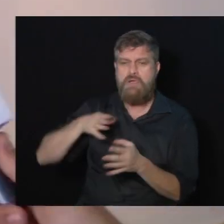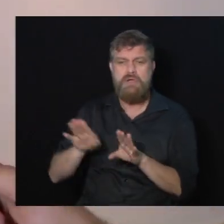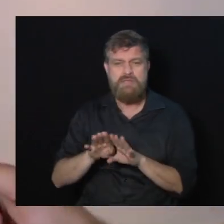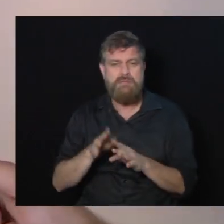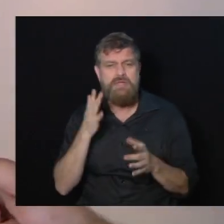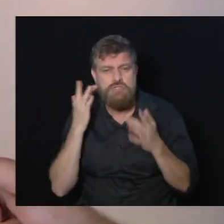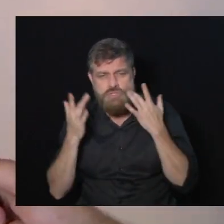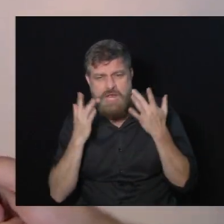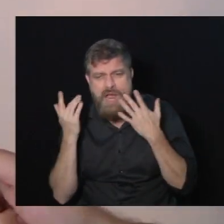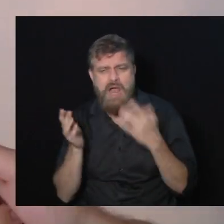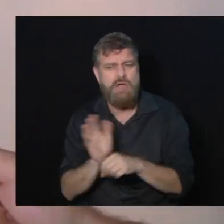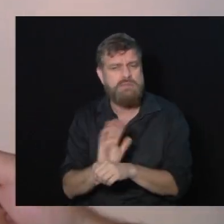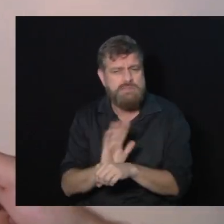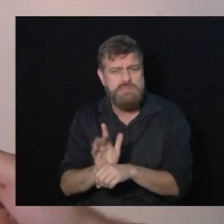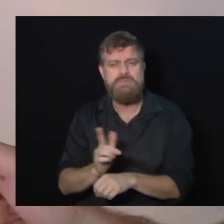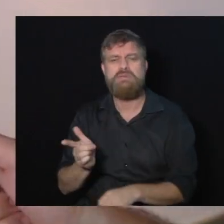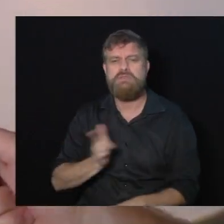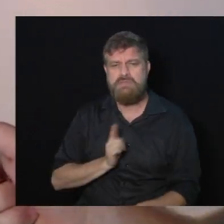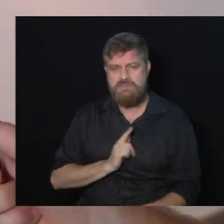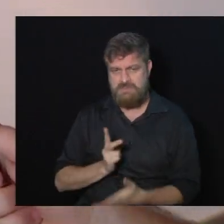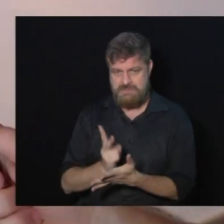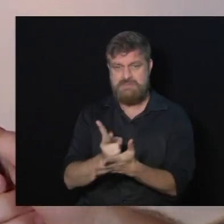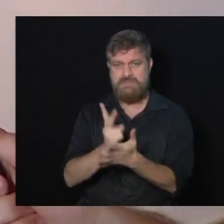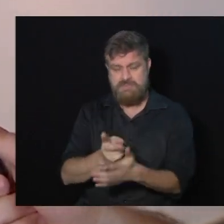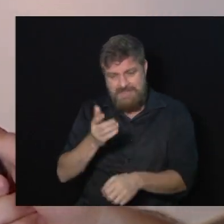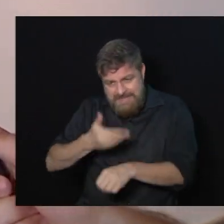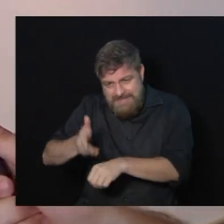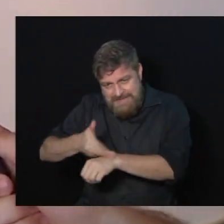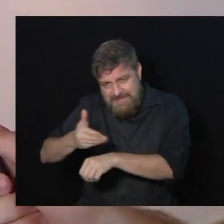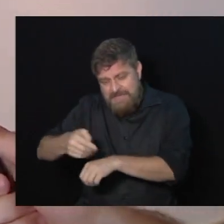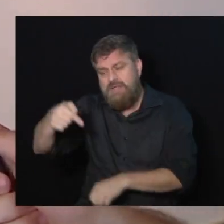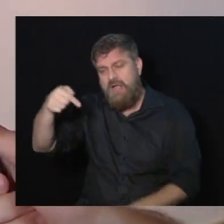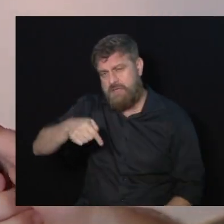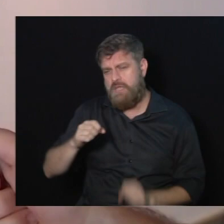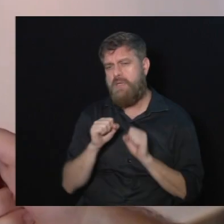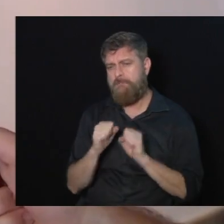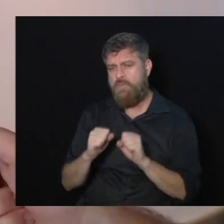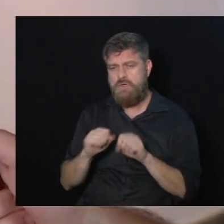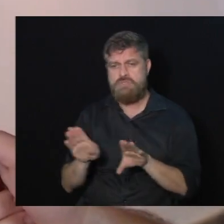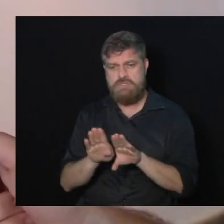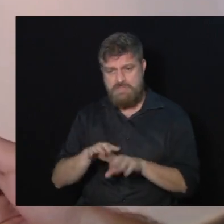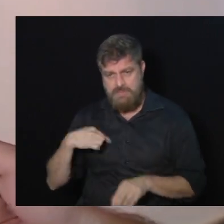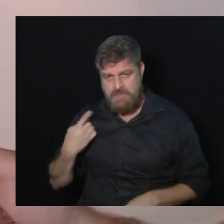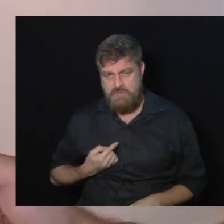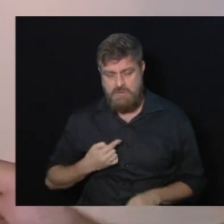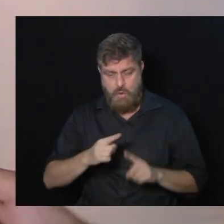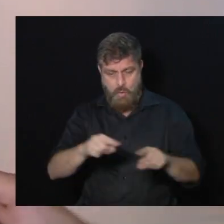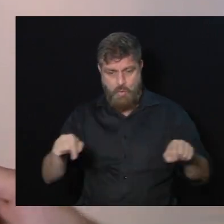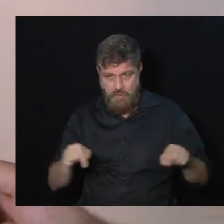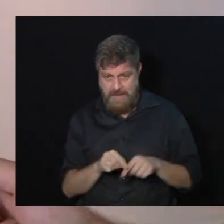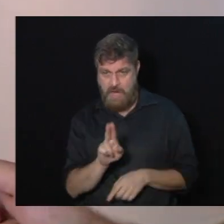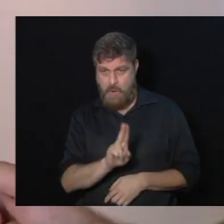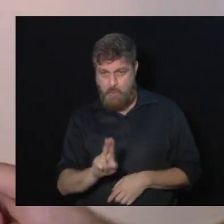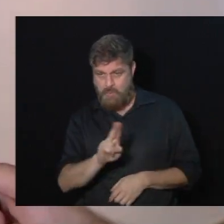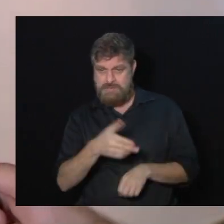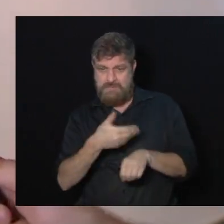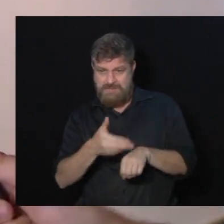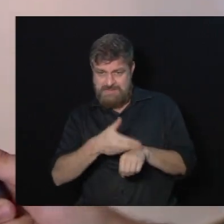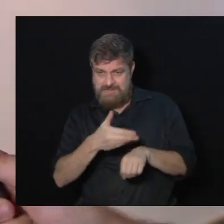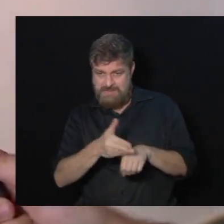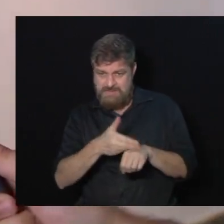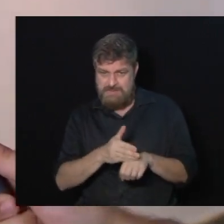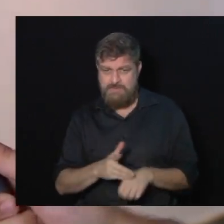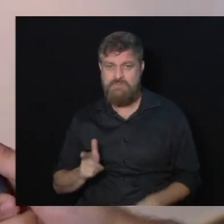cinema? Sim, a gente tem vários coletivos cênicos que ensaiam aqui e que, em contrapartida da ocupação do espaço para fazer o ensaio,